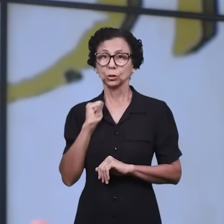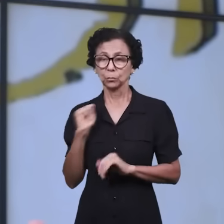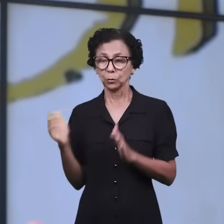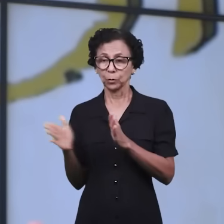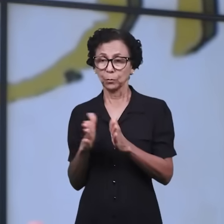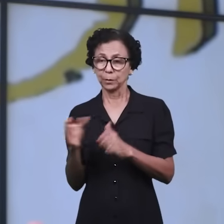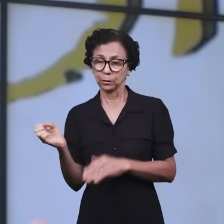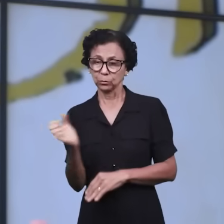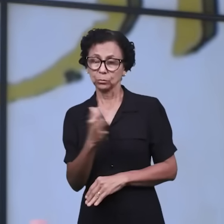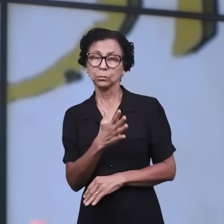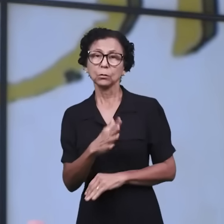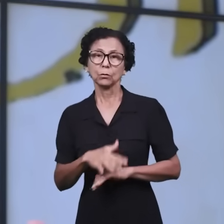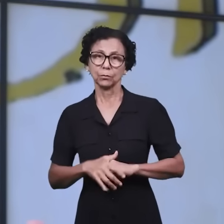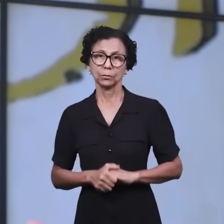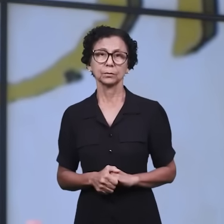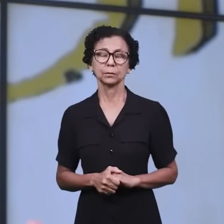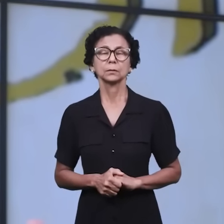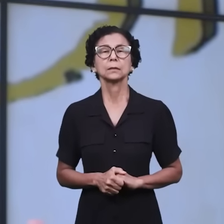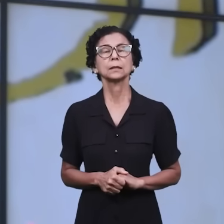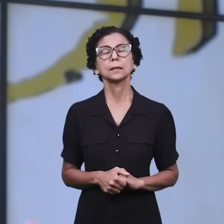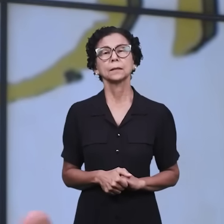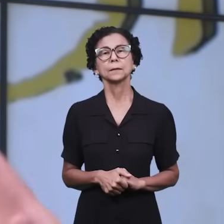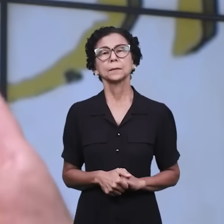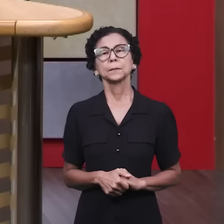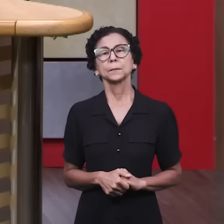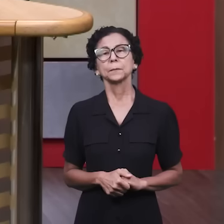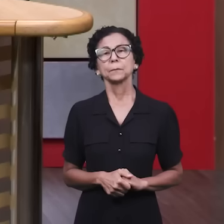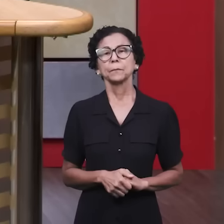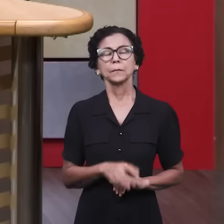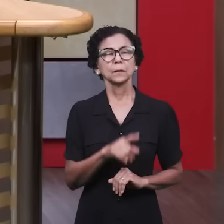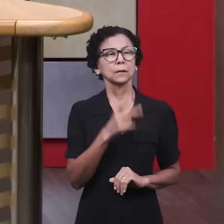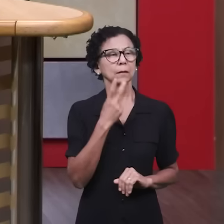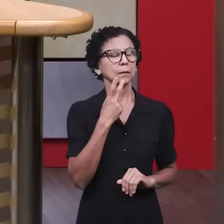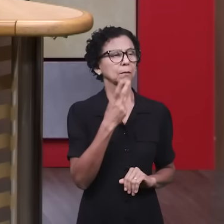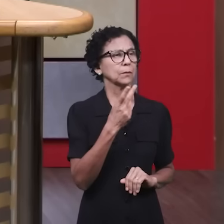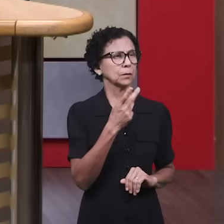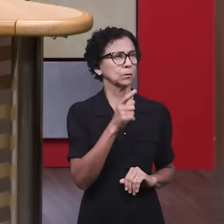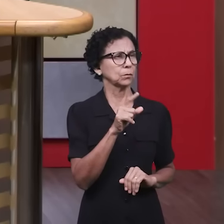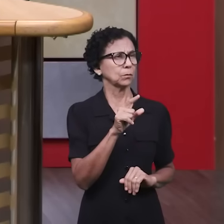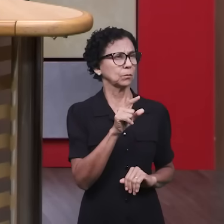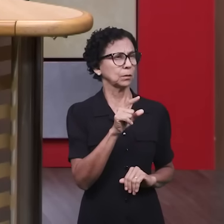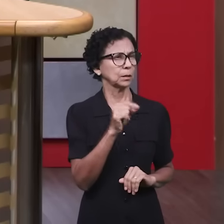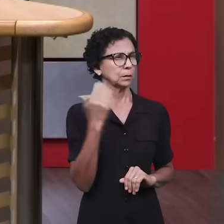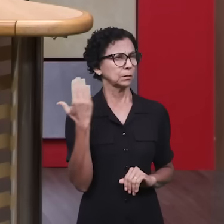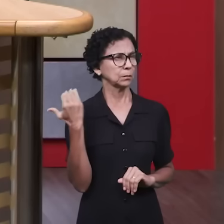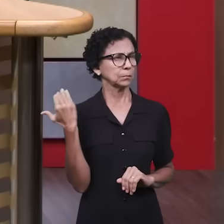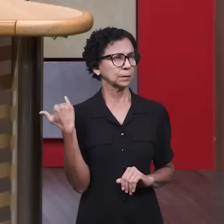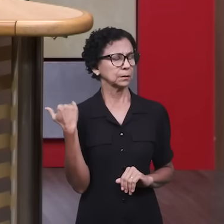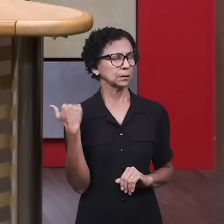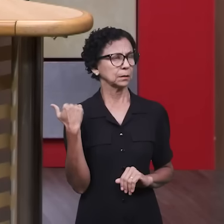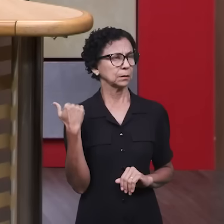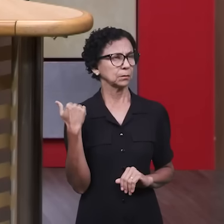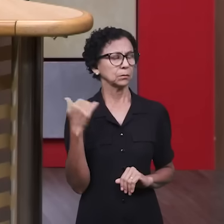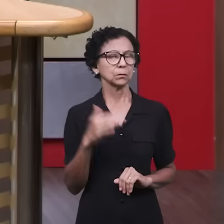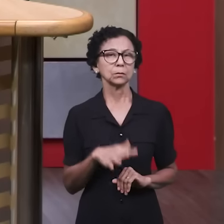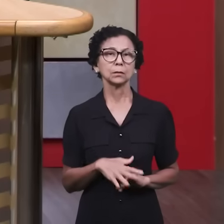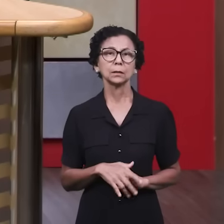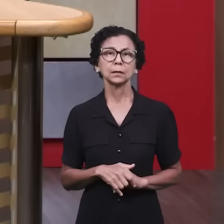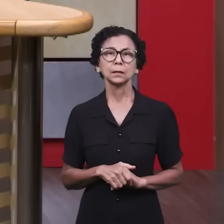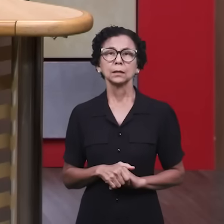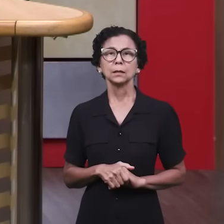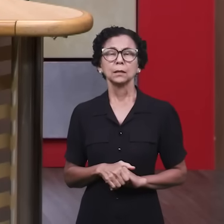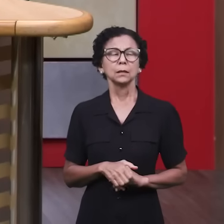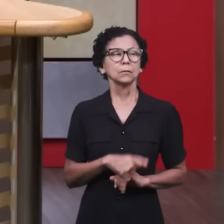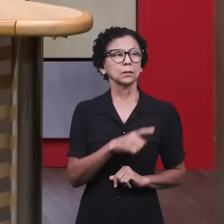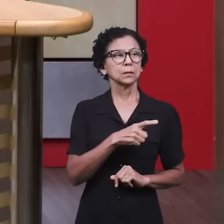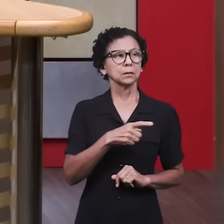da letra, mas do Espírito, porque o Espírito vivifica. Você falou, da vez passada, você terminou falando sobre quarta e